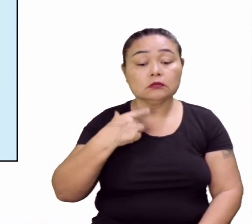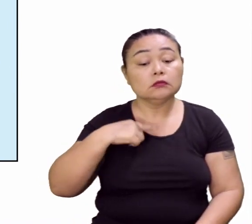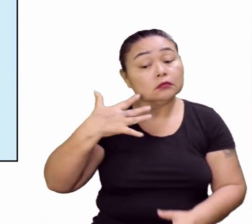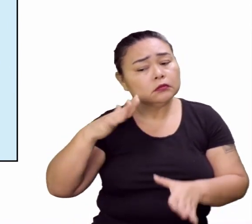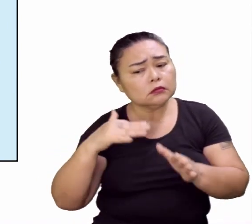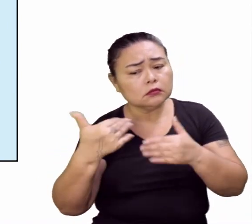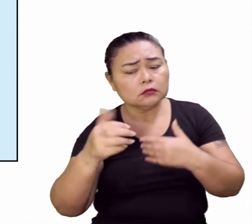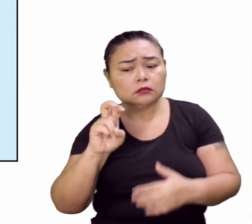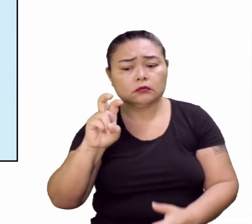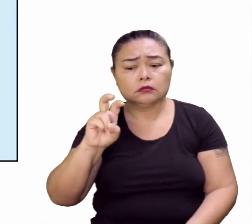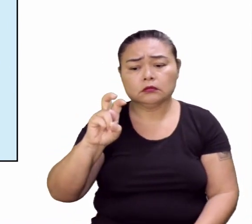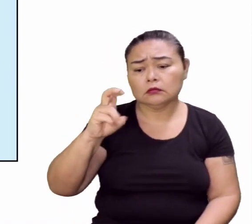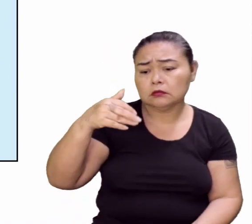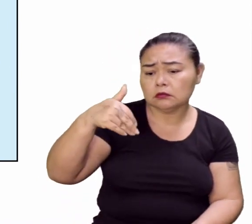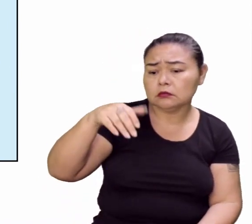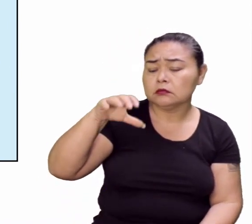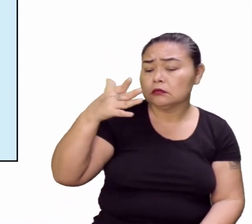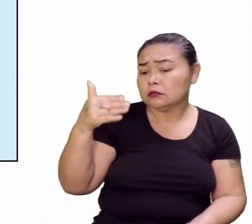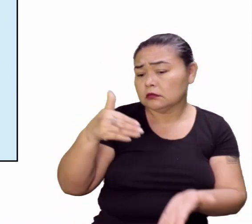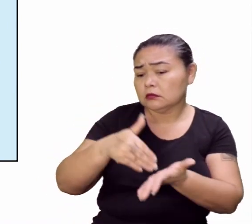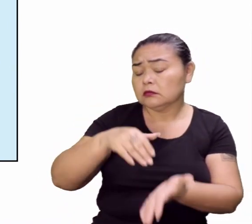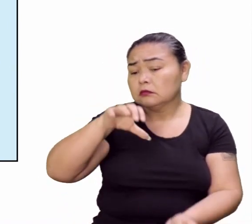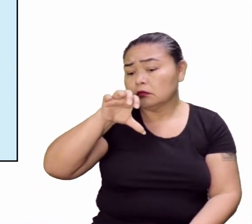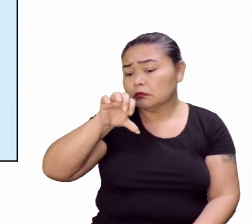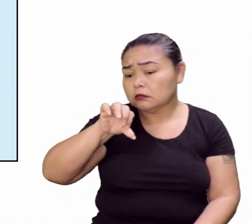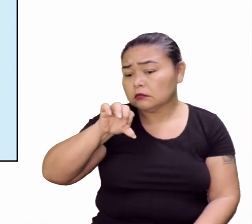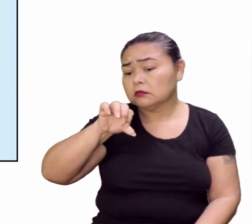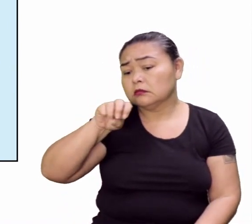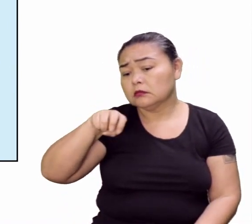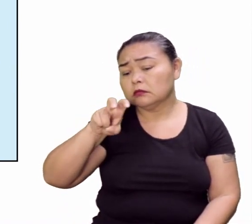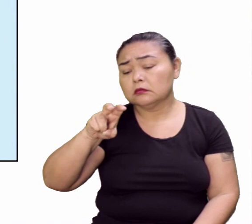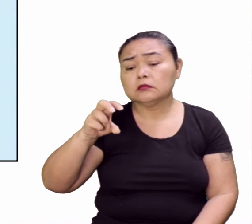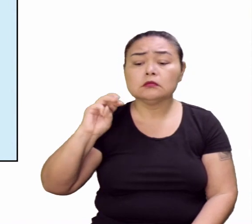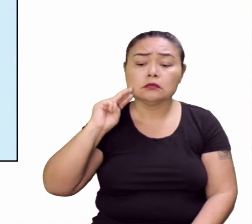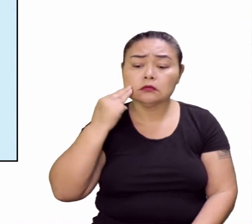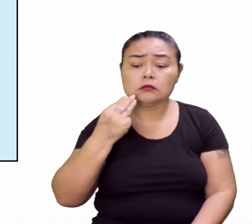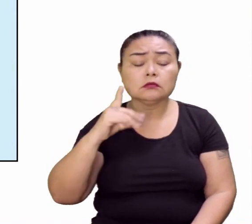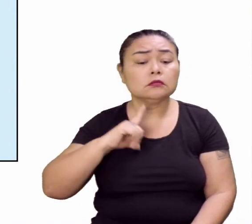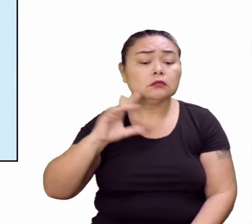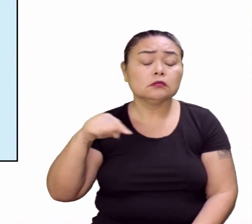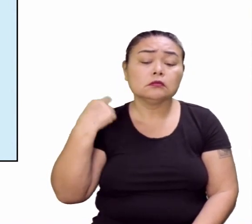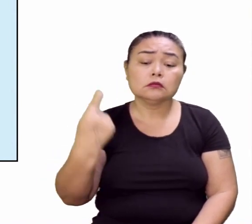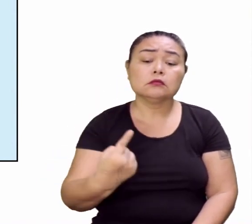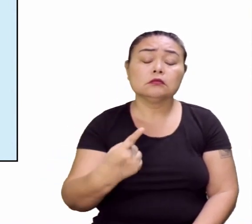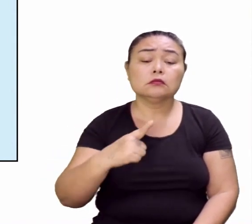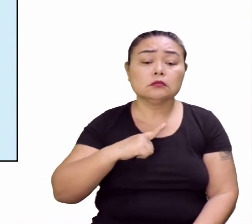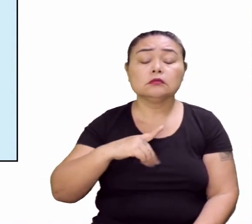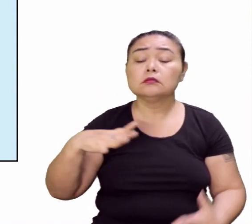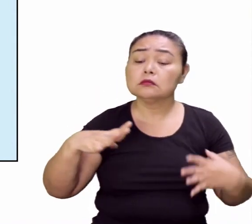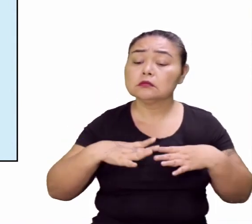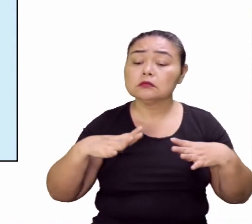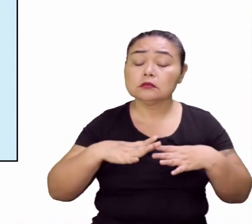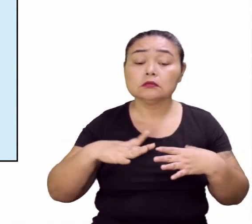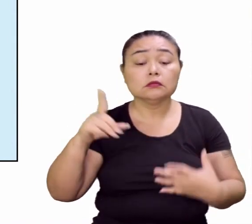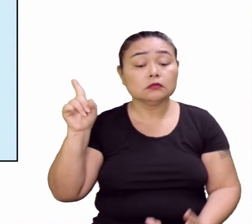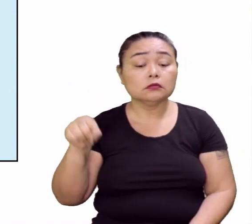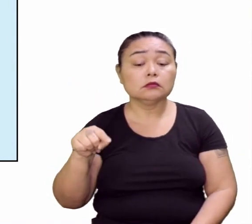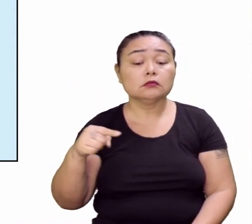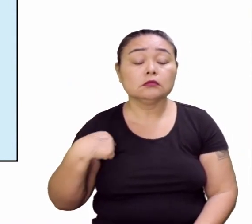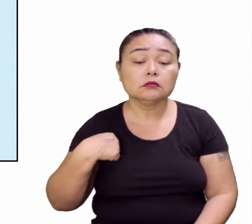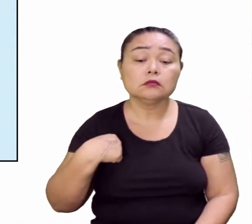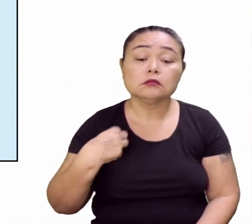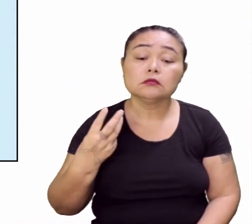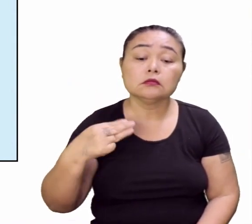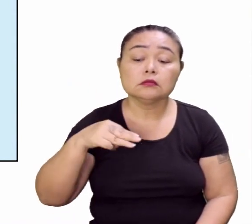de metrópole com 5 a 9,9 milhões, né? Só lembrando que essas acima de 10 milhões são também consideradas megacidades. No caso, as